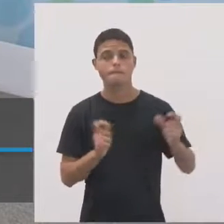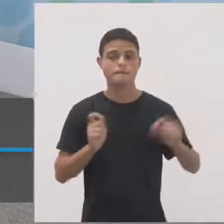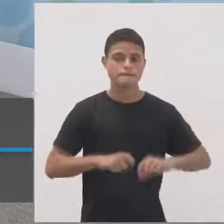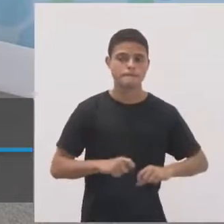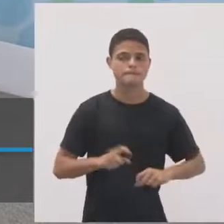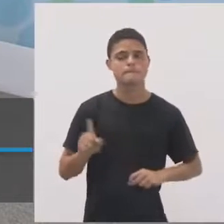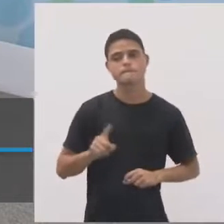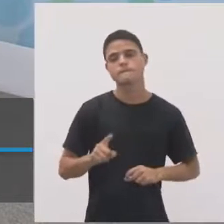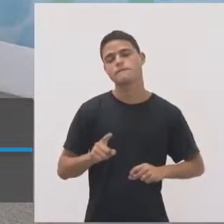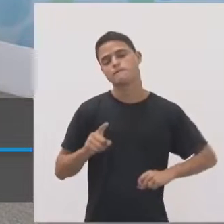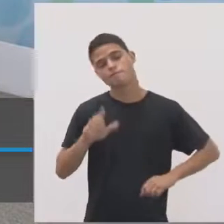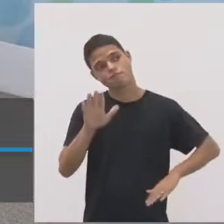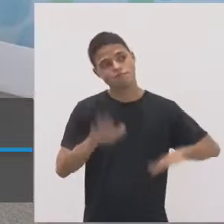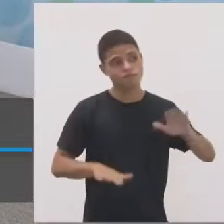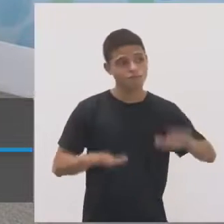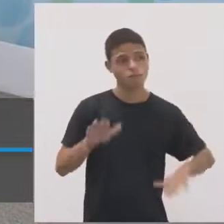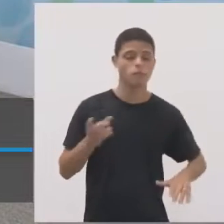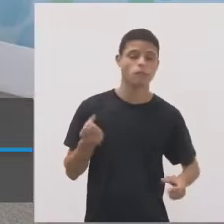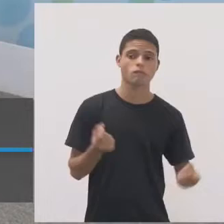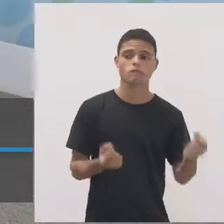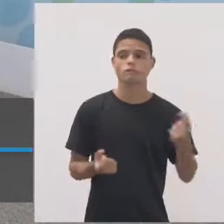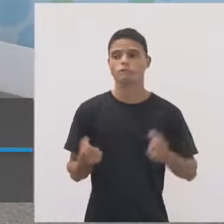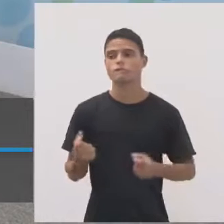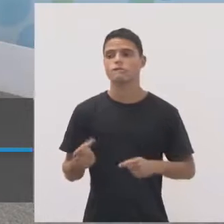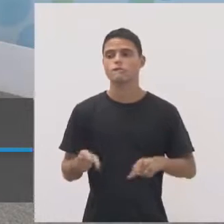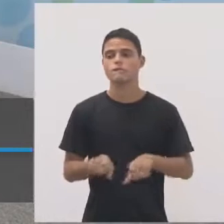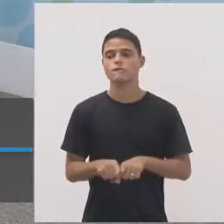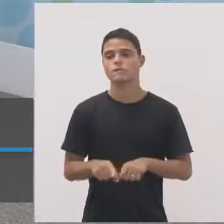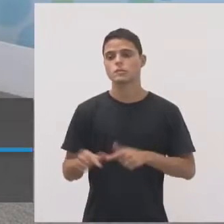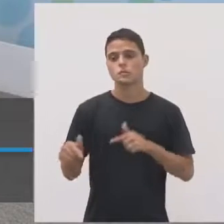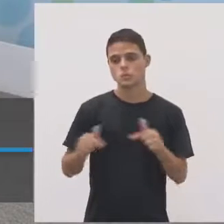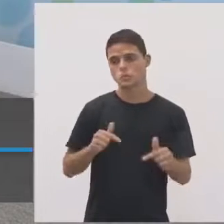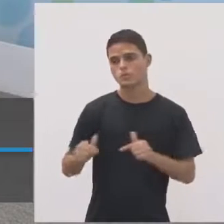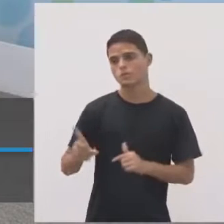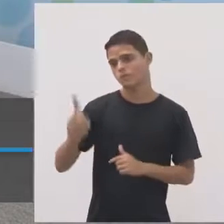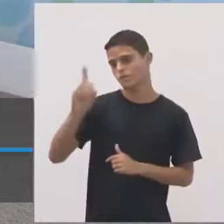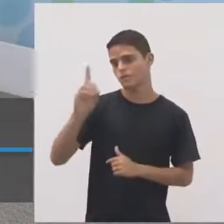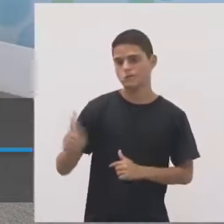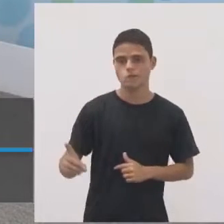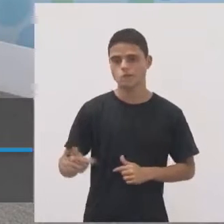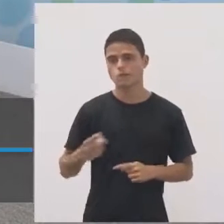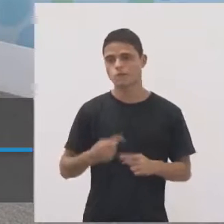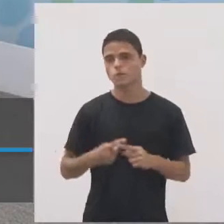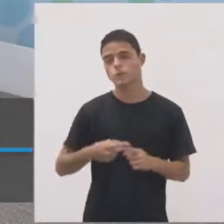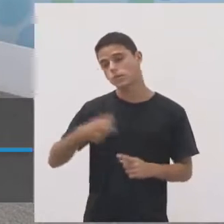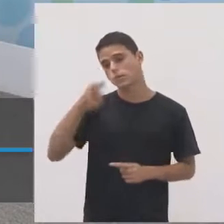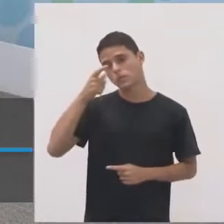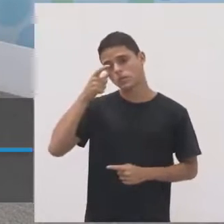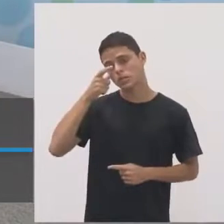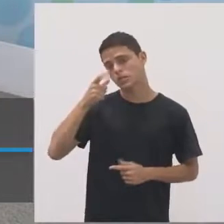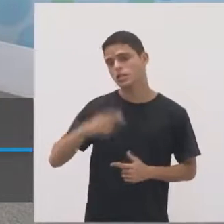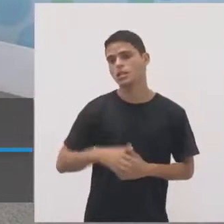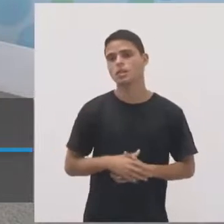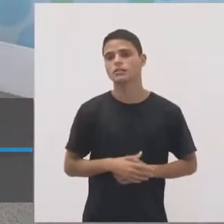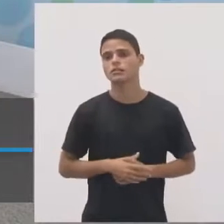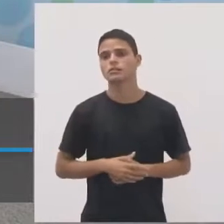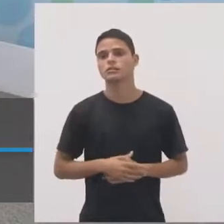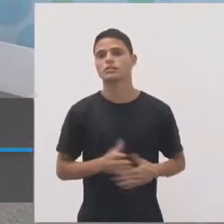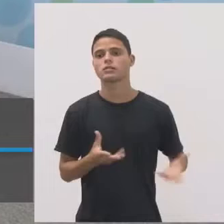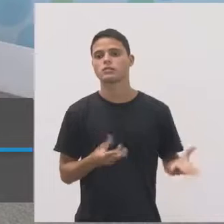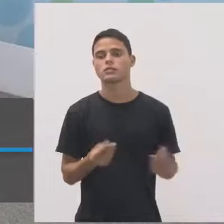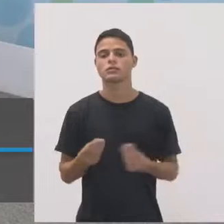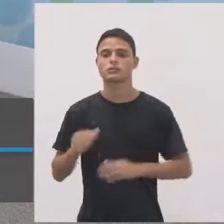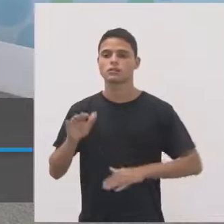Tudo depende. Mas, inclusive, quando eu trabalhava lá na diretoria, eu achava interessante que o pessoal chamava o NIT, e muitas